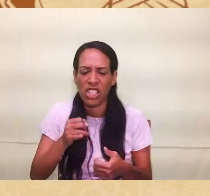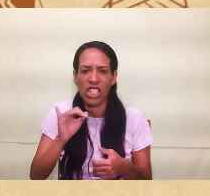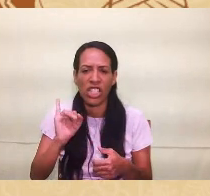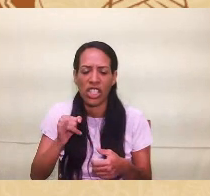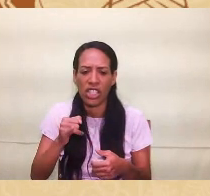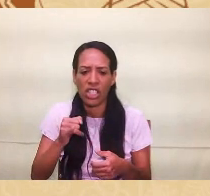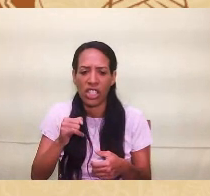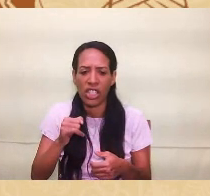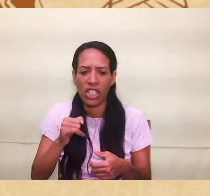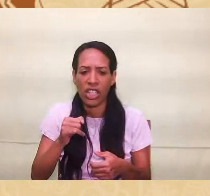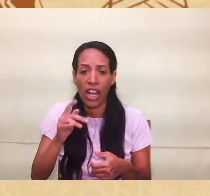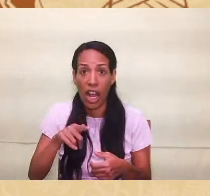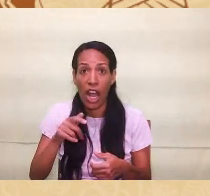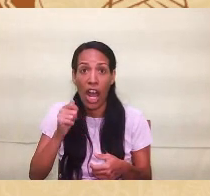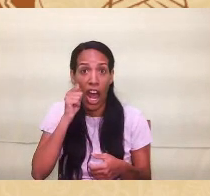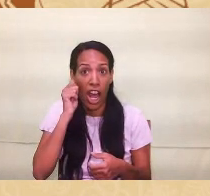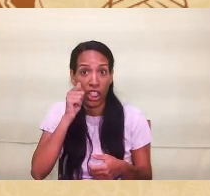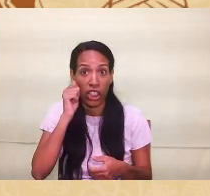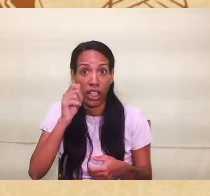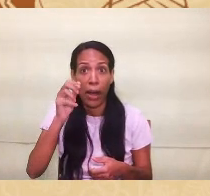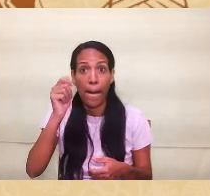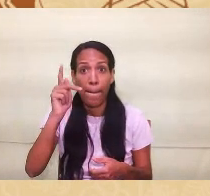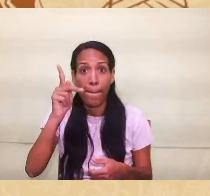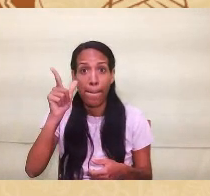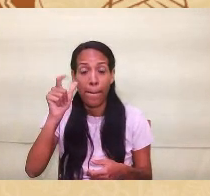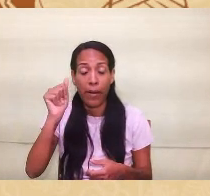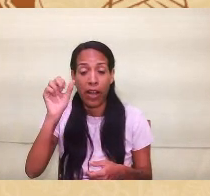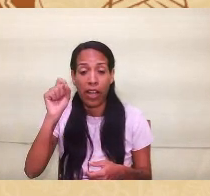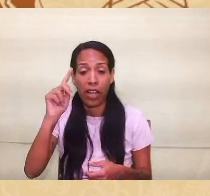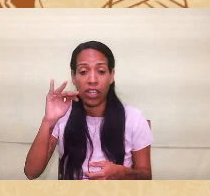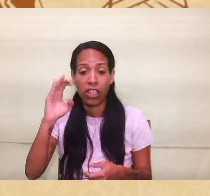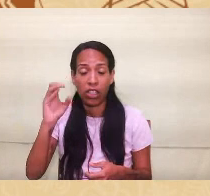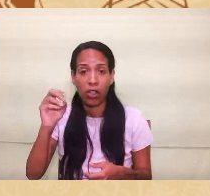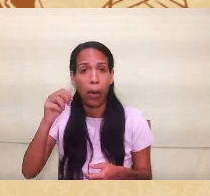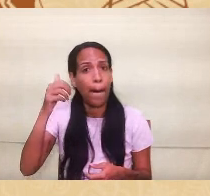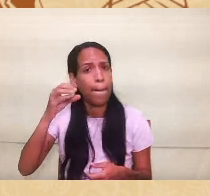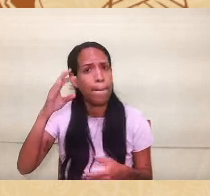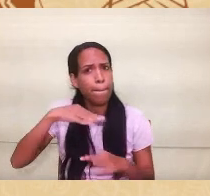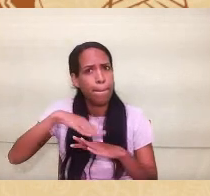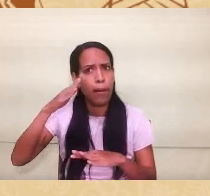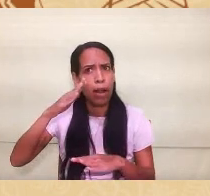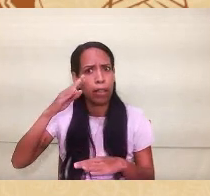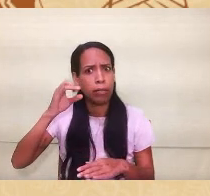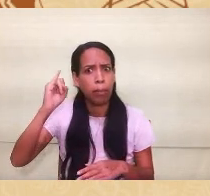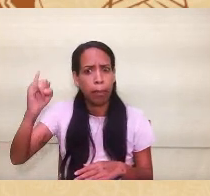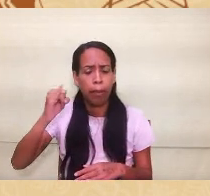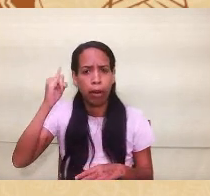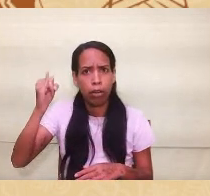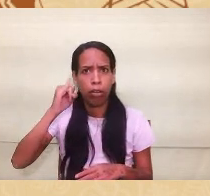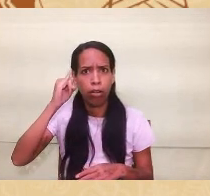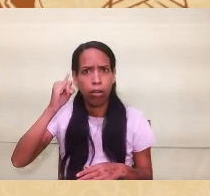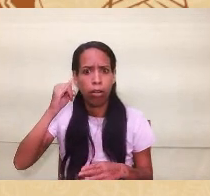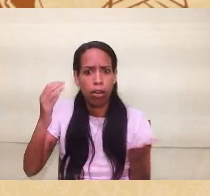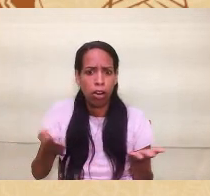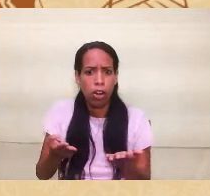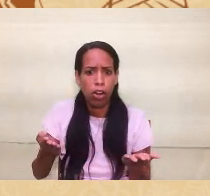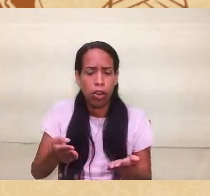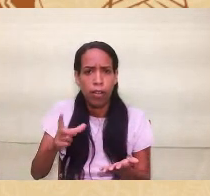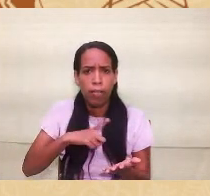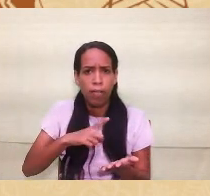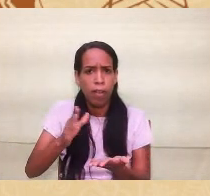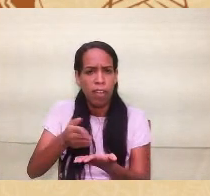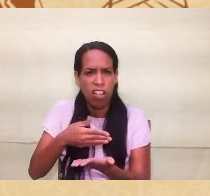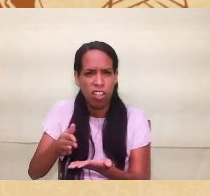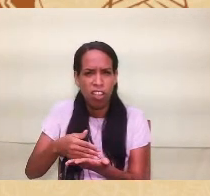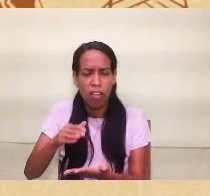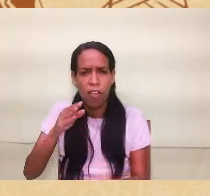conhece, era um artista clássico, ele talvez seja um dos principais expositores da atual Bienal que está entrando em São